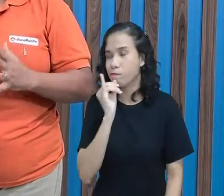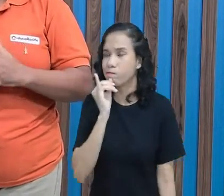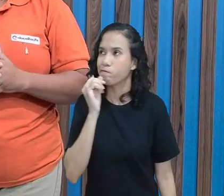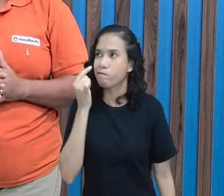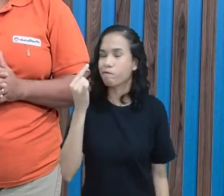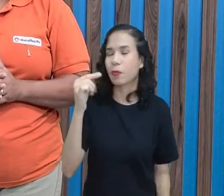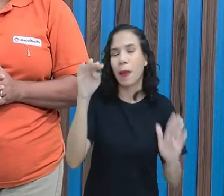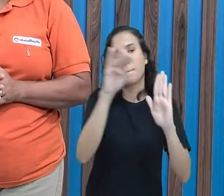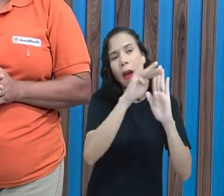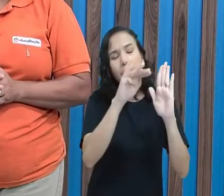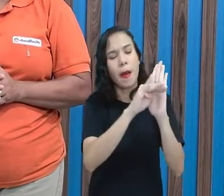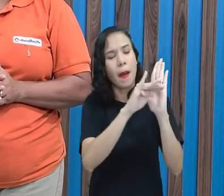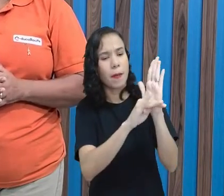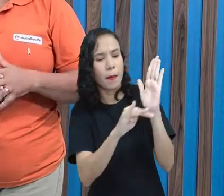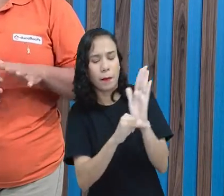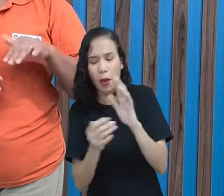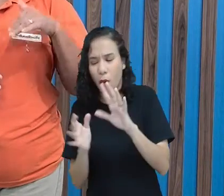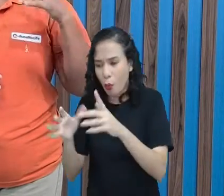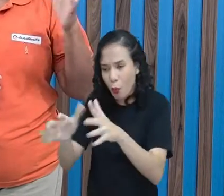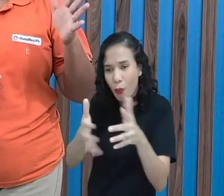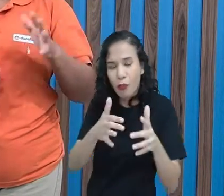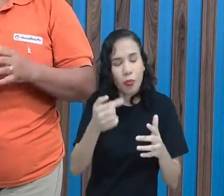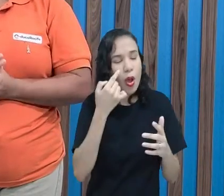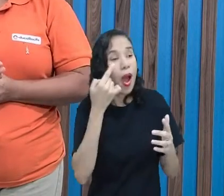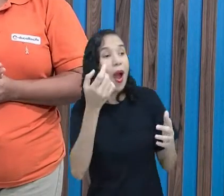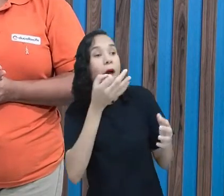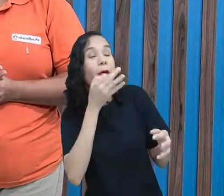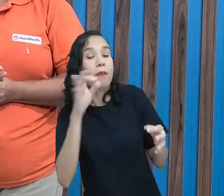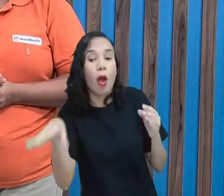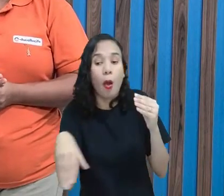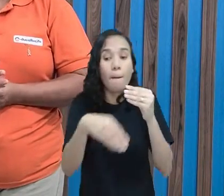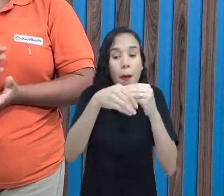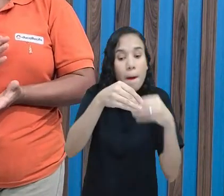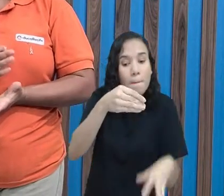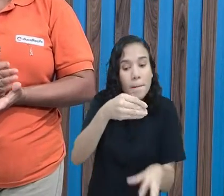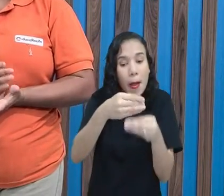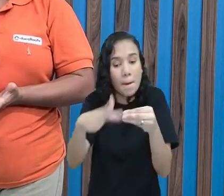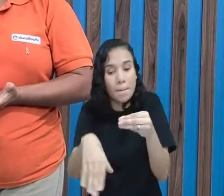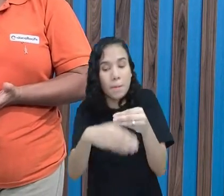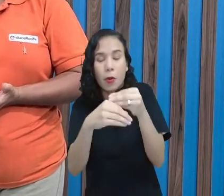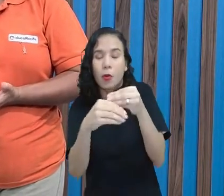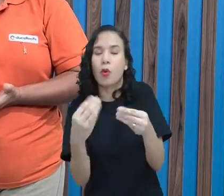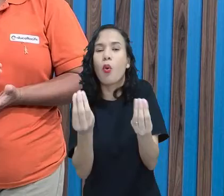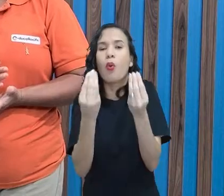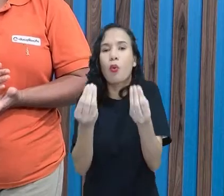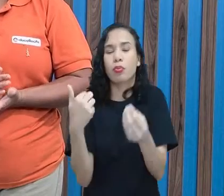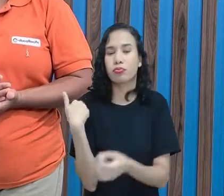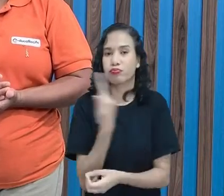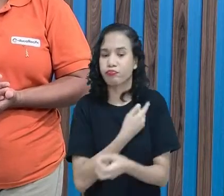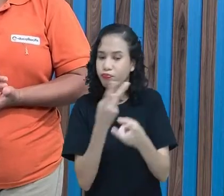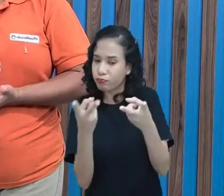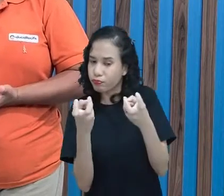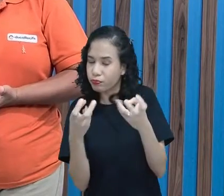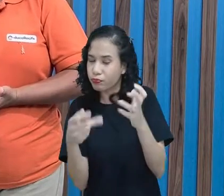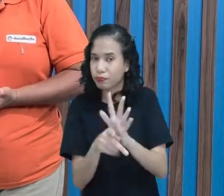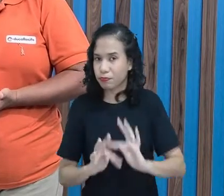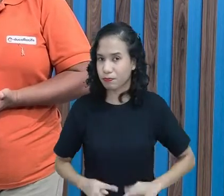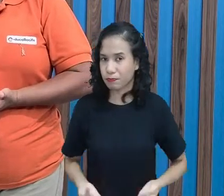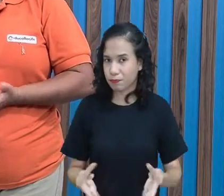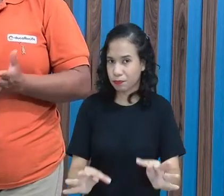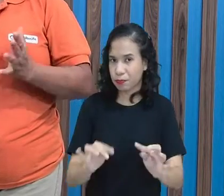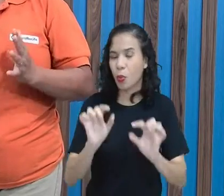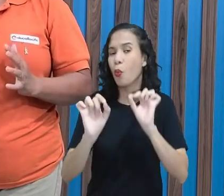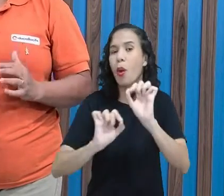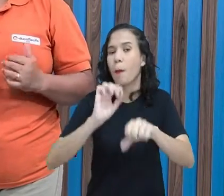aí uma lista coletiva, né? Como a gente percebe esses recursos tecnológicos? Em que